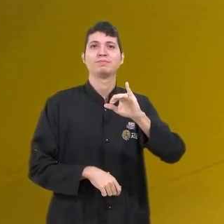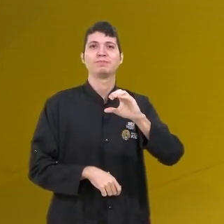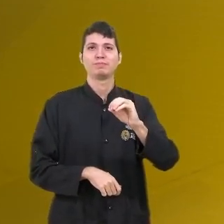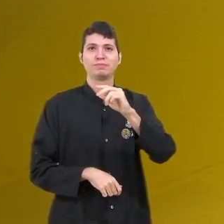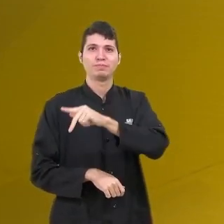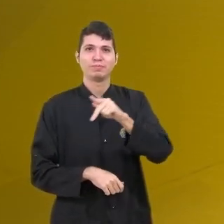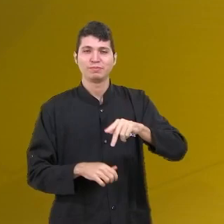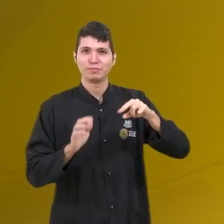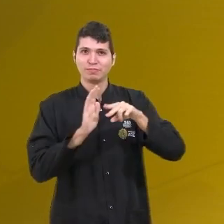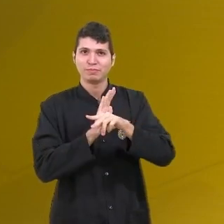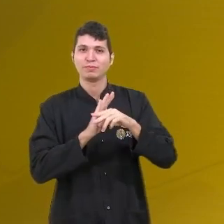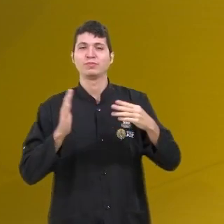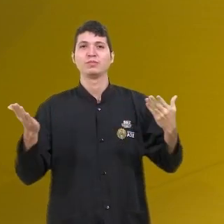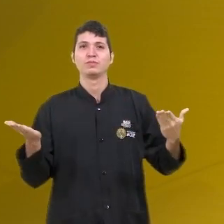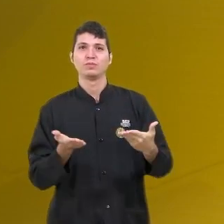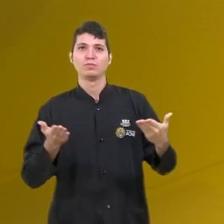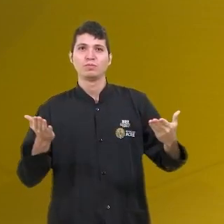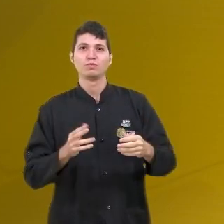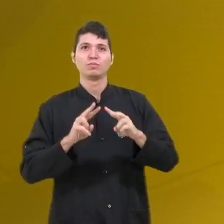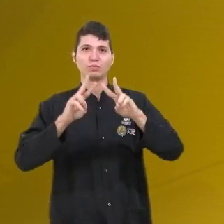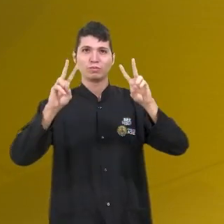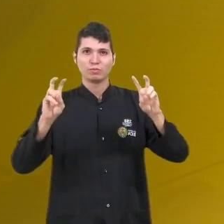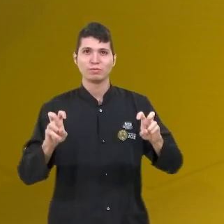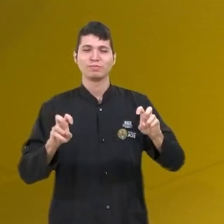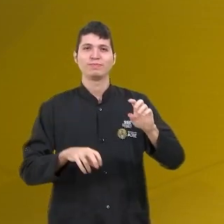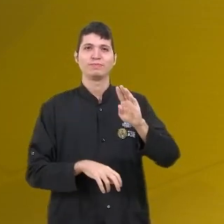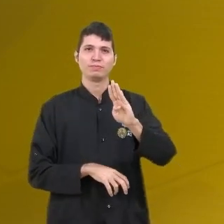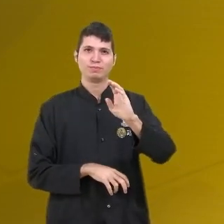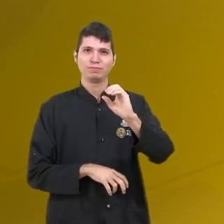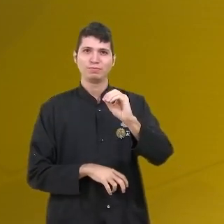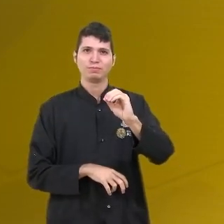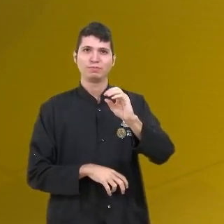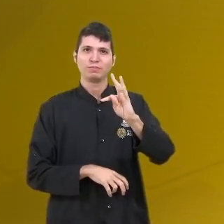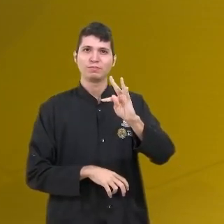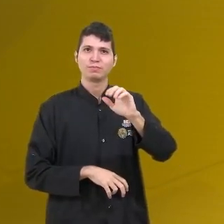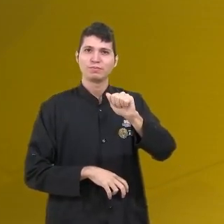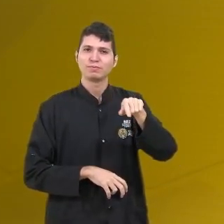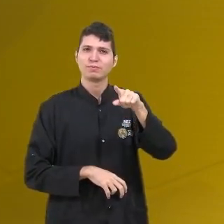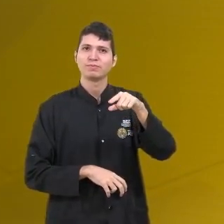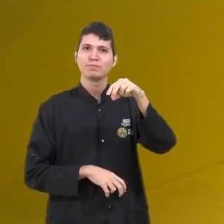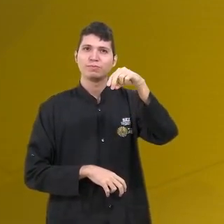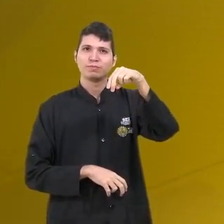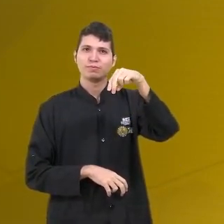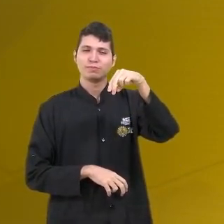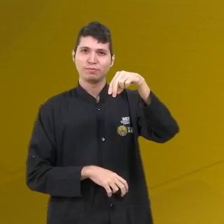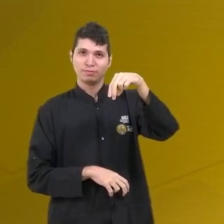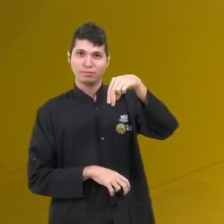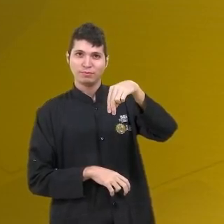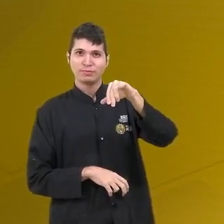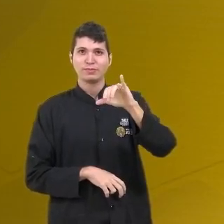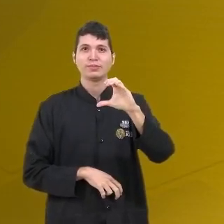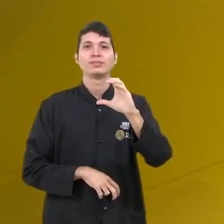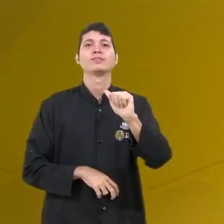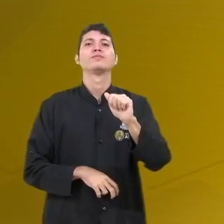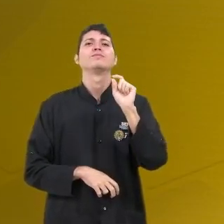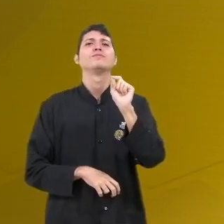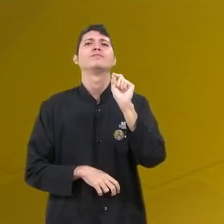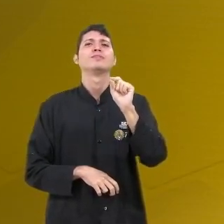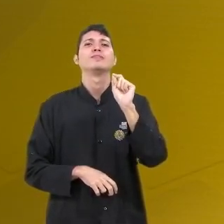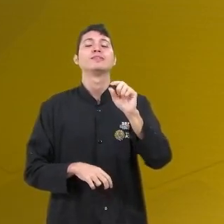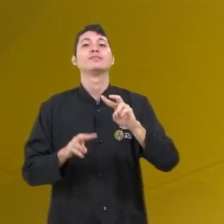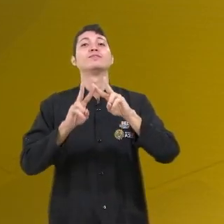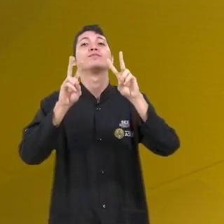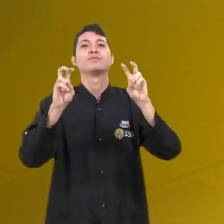nós vamos falar um pouquinho sobre botânica. Professor, o que é botânica? É aquela do boto? Não, botânica é sobre